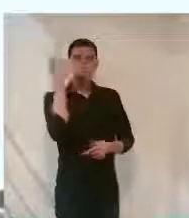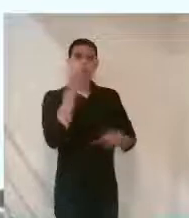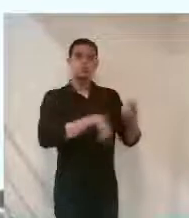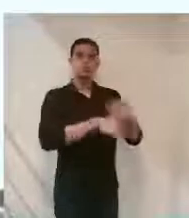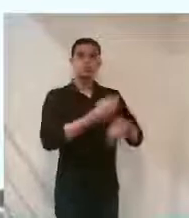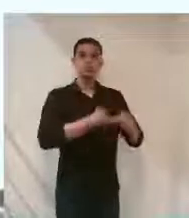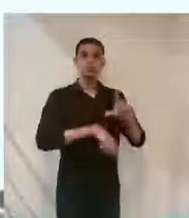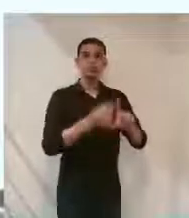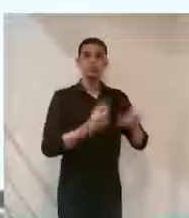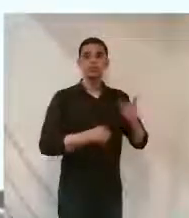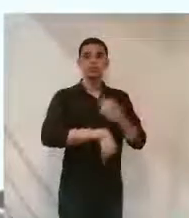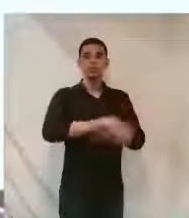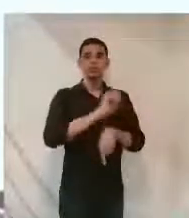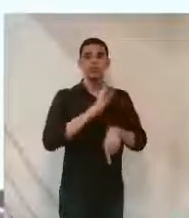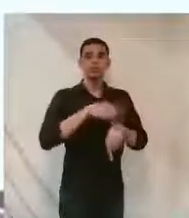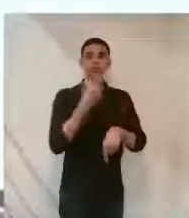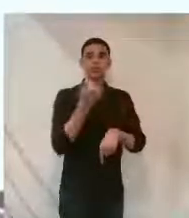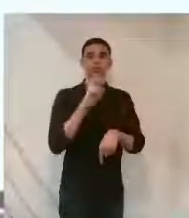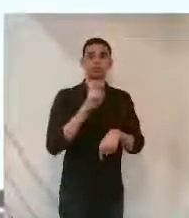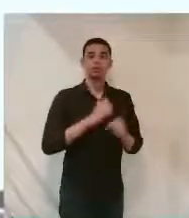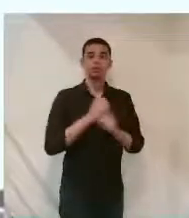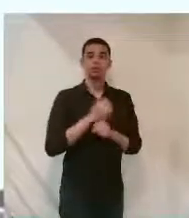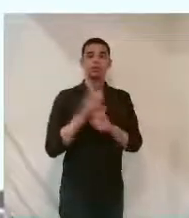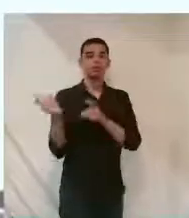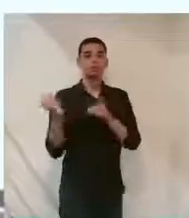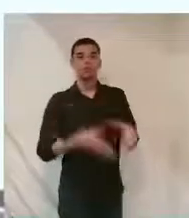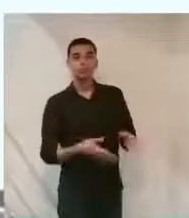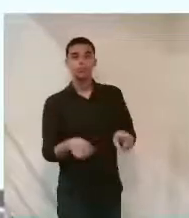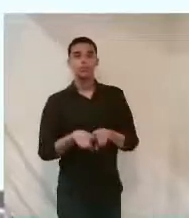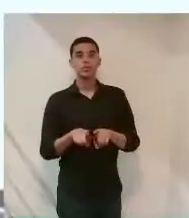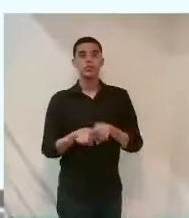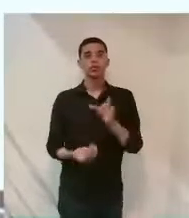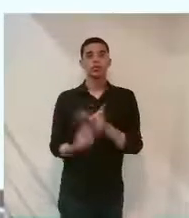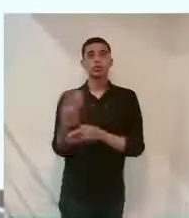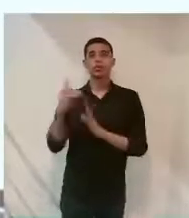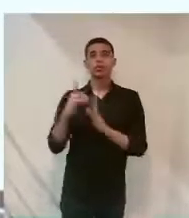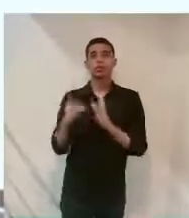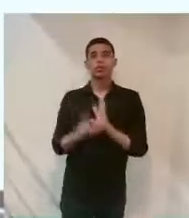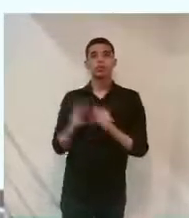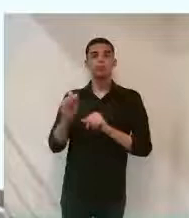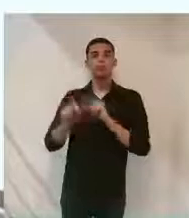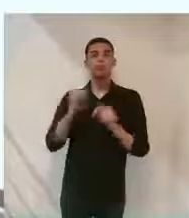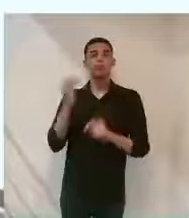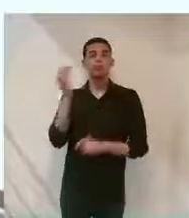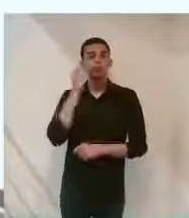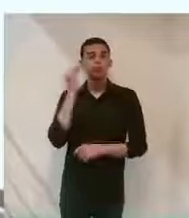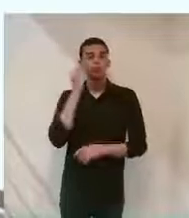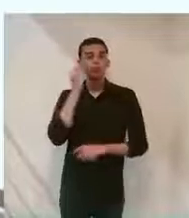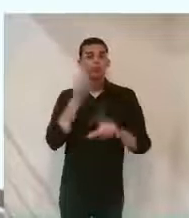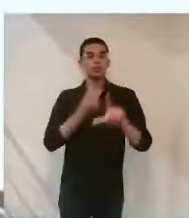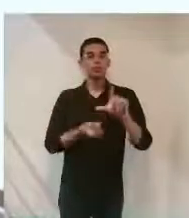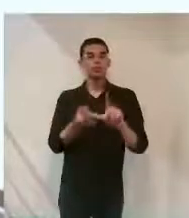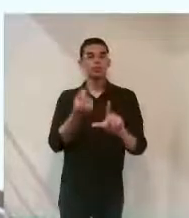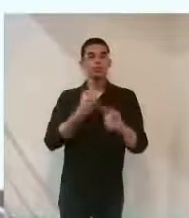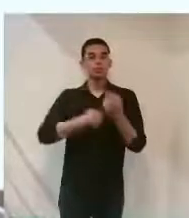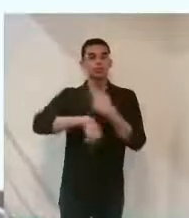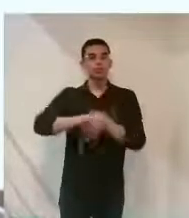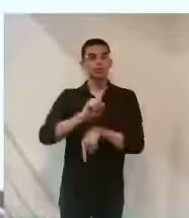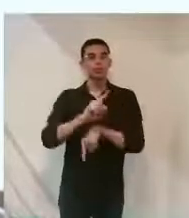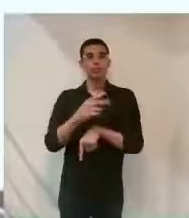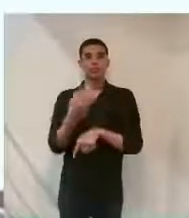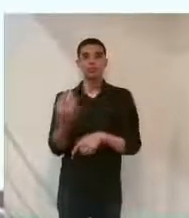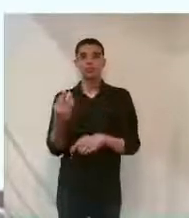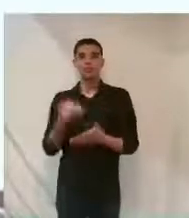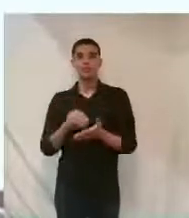mais de 15 anos e que ainda coloca um decreto para regular a logística reversa, descumprindo o seu próprio decreto que diz que para